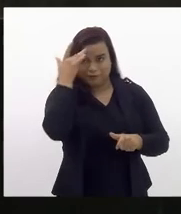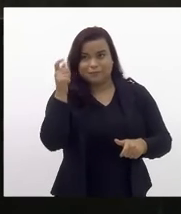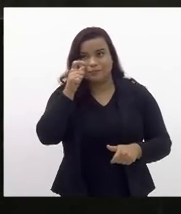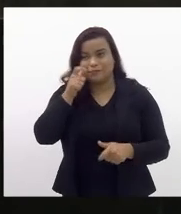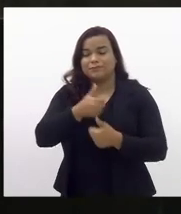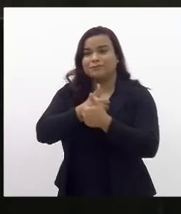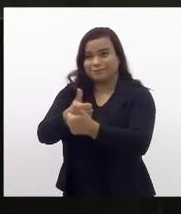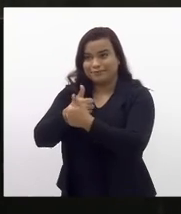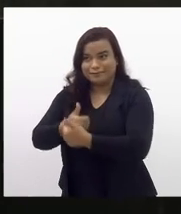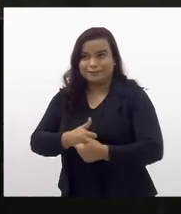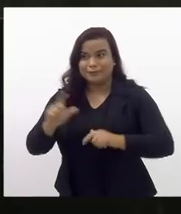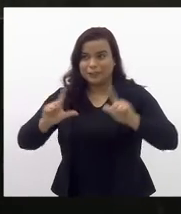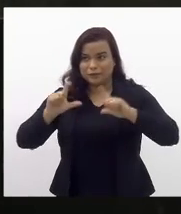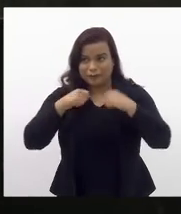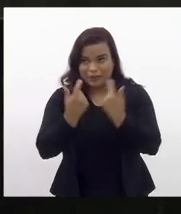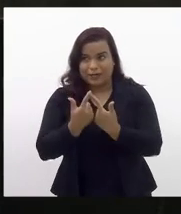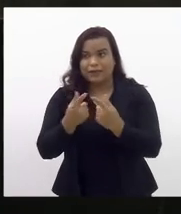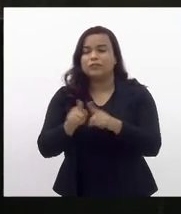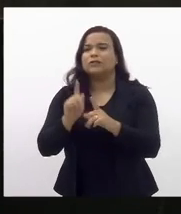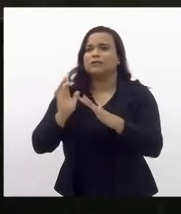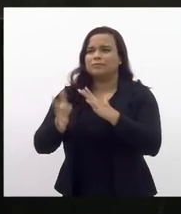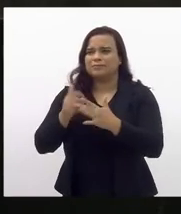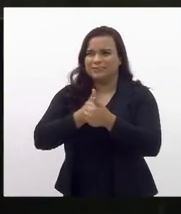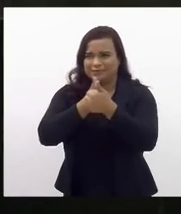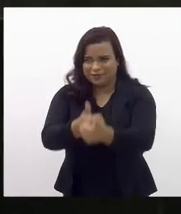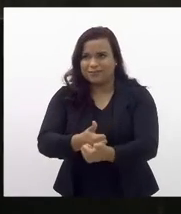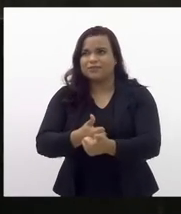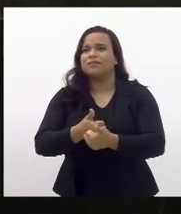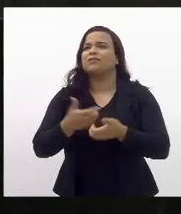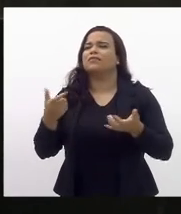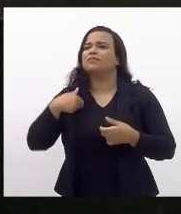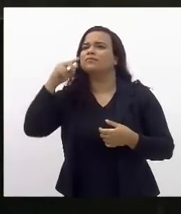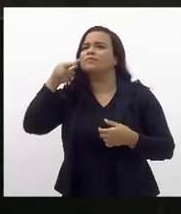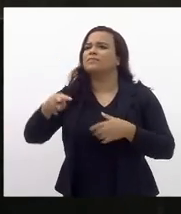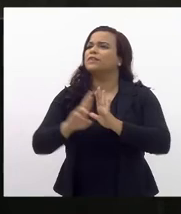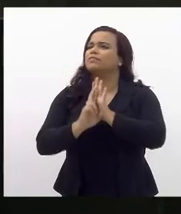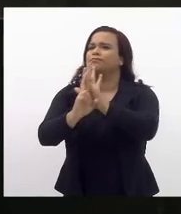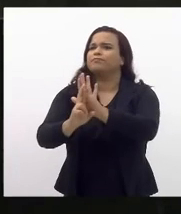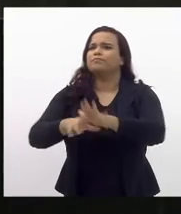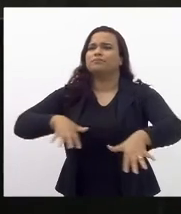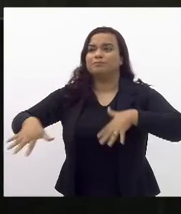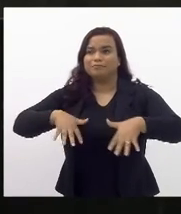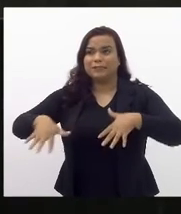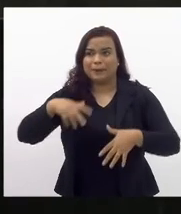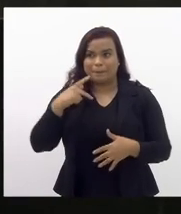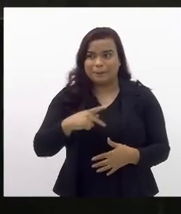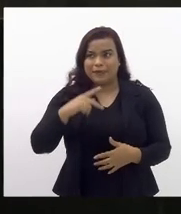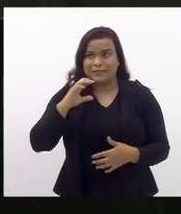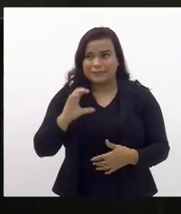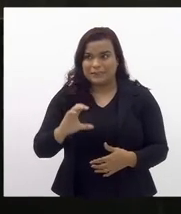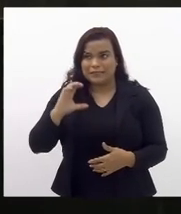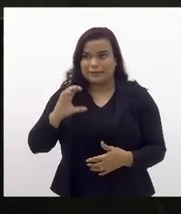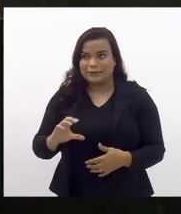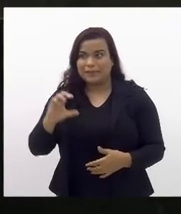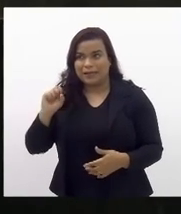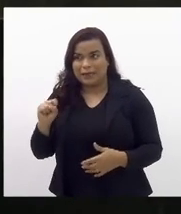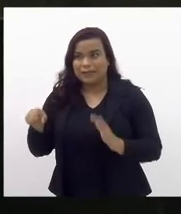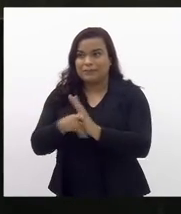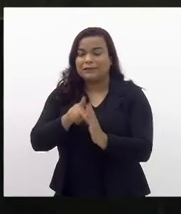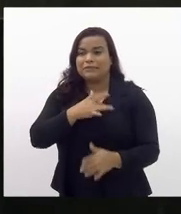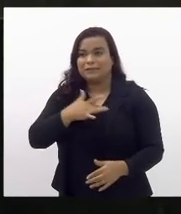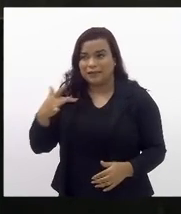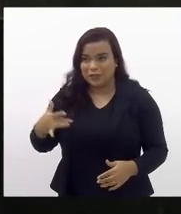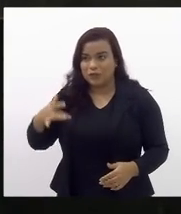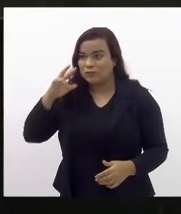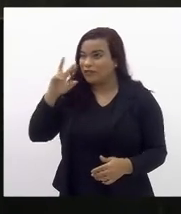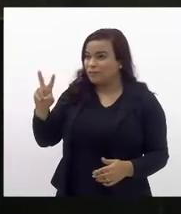pela TV Alerj e nos seguem pelas redes sociais. Veja aqui a representação do movimento PCCS da Saúde, vejo o André aqui